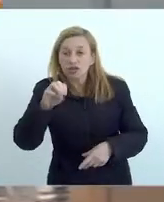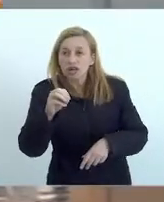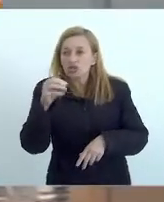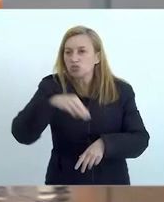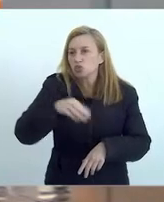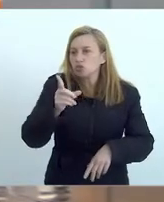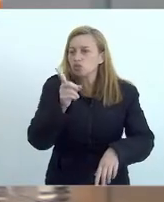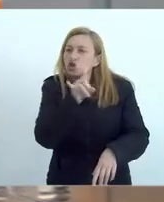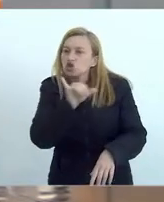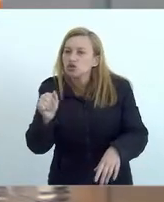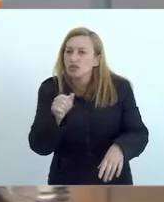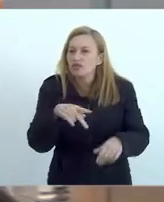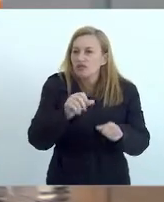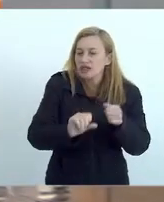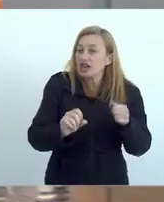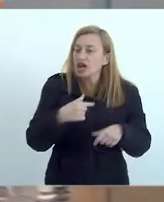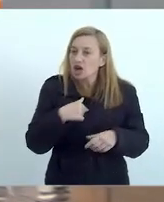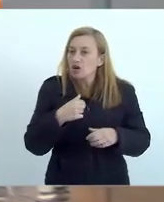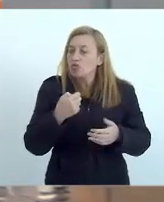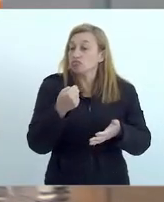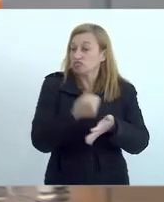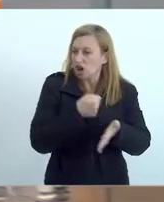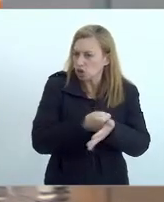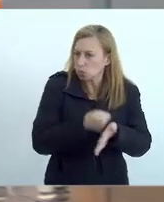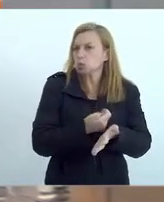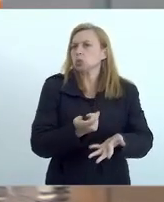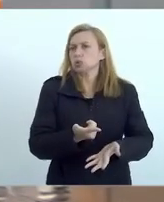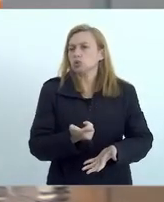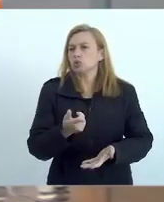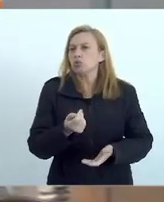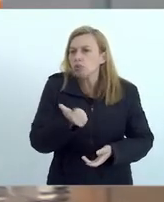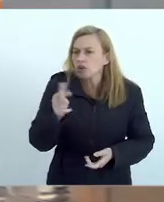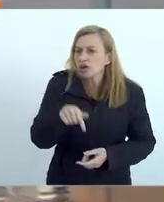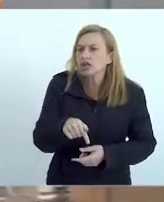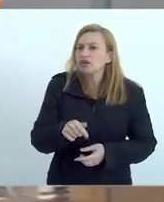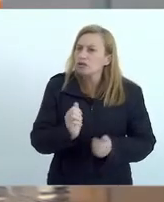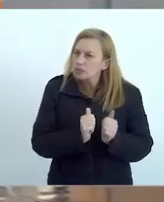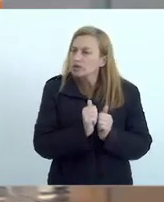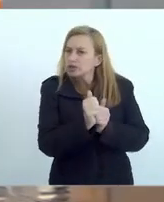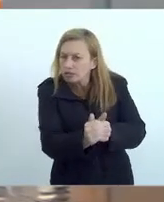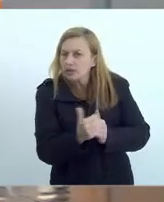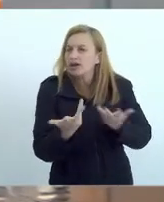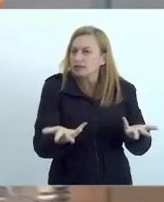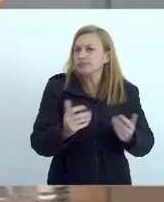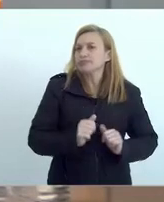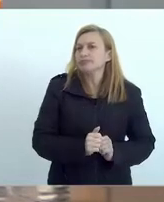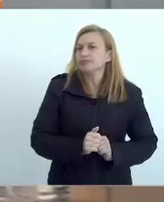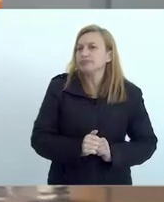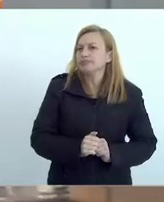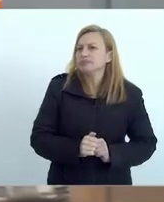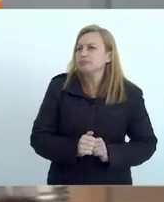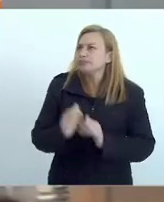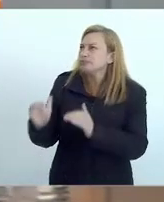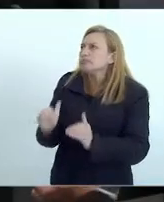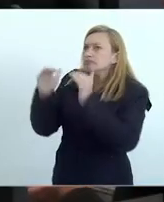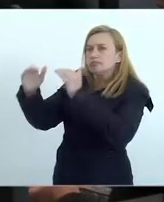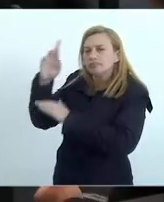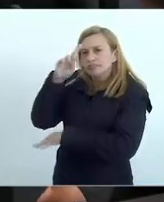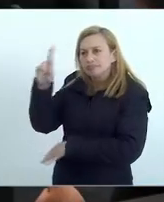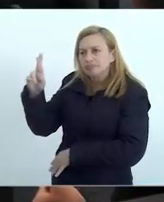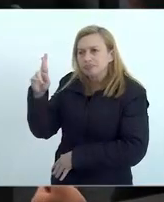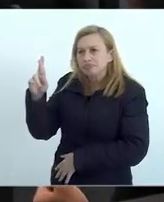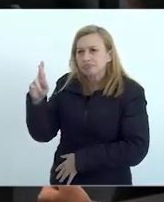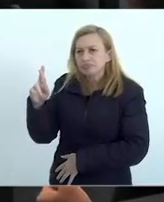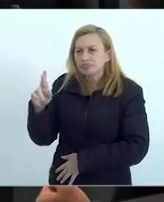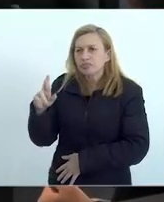e eu tenho convicção que eu sou duro como poucos aqui então vamos encaminhar para resolutividade vossa excelência eu adoro